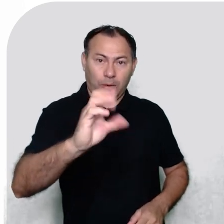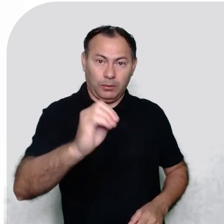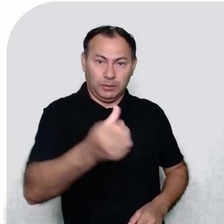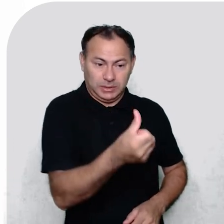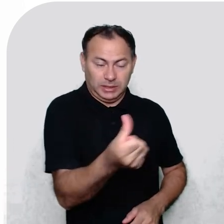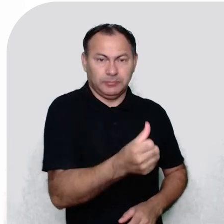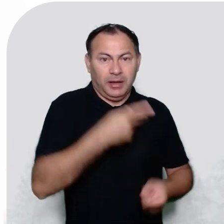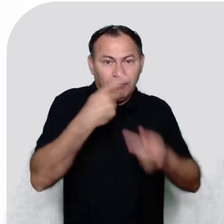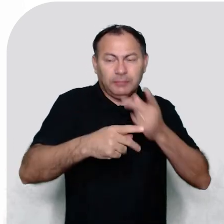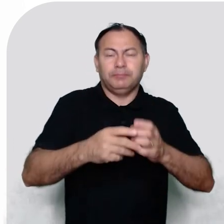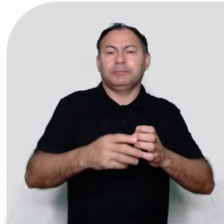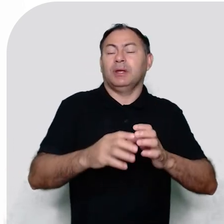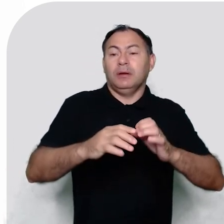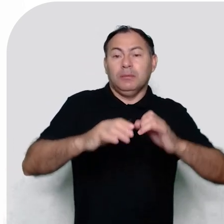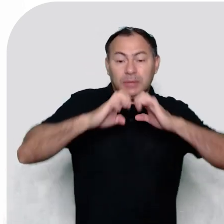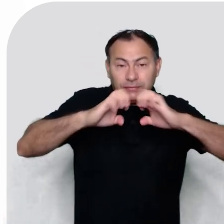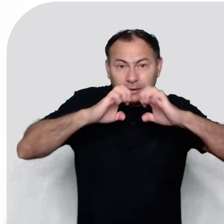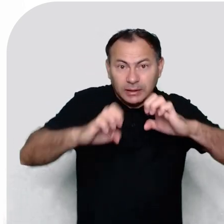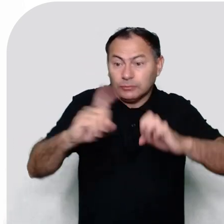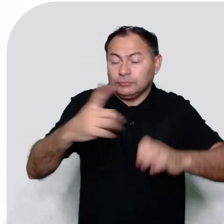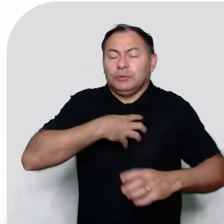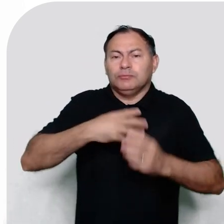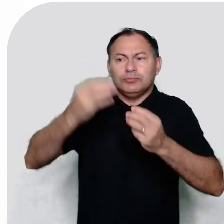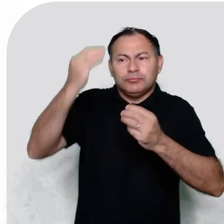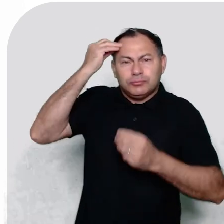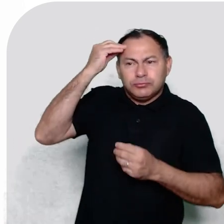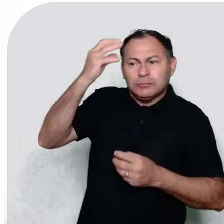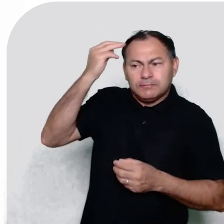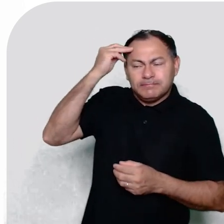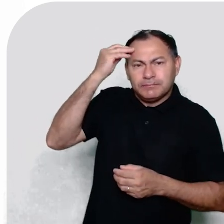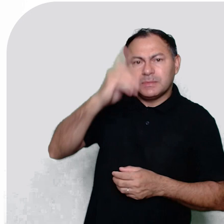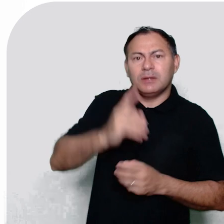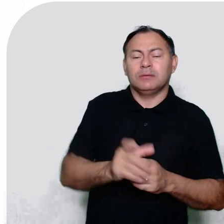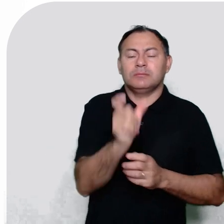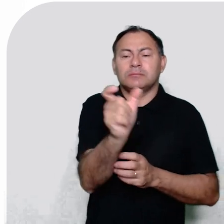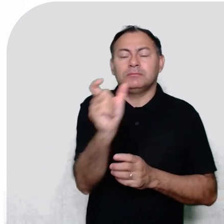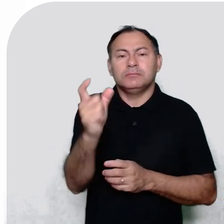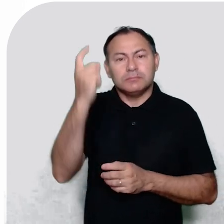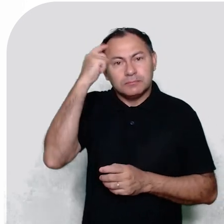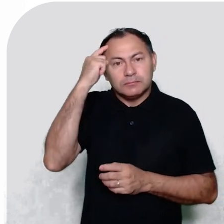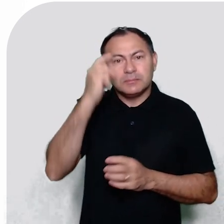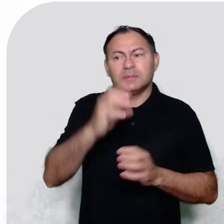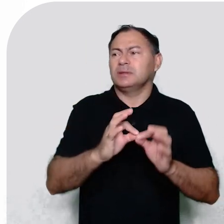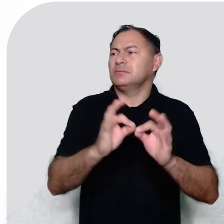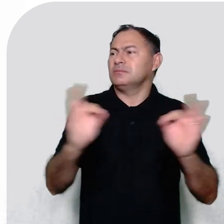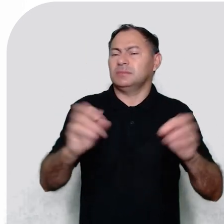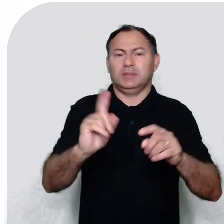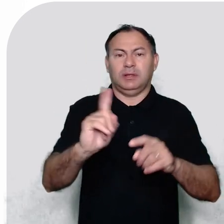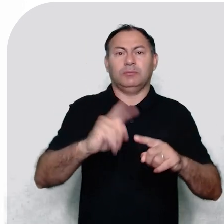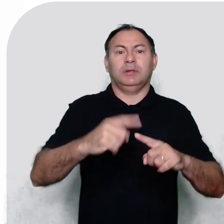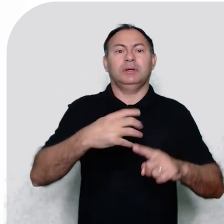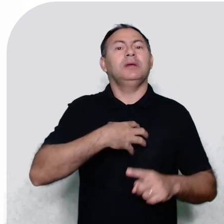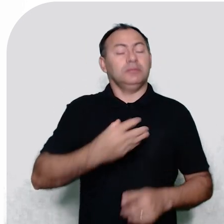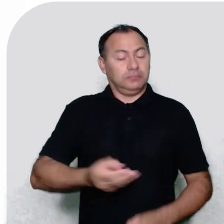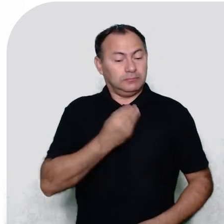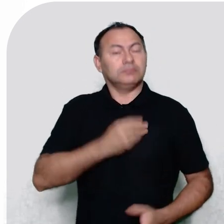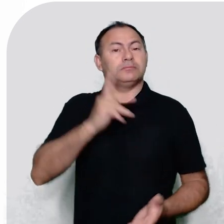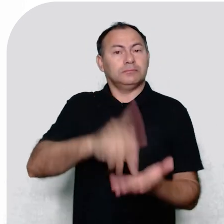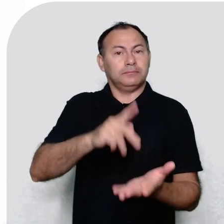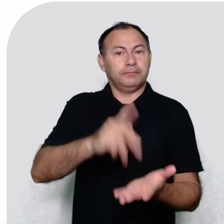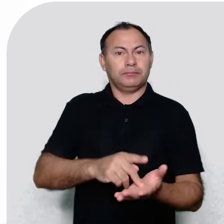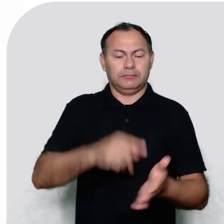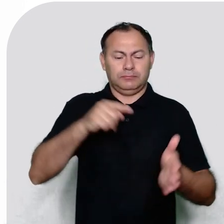evangelizar, não de maneira decorativa, como que aplicando um verniz superficial, mas de maneira vital,